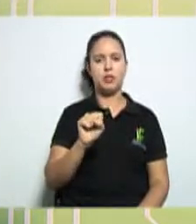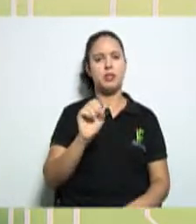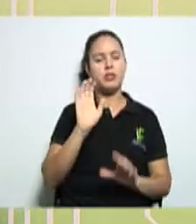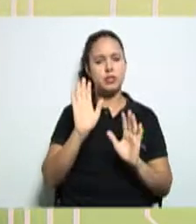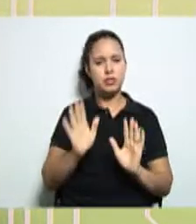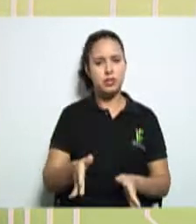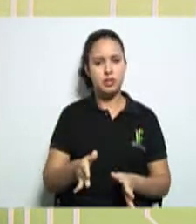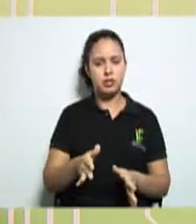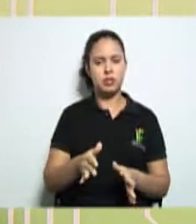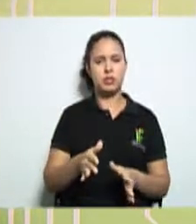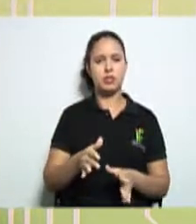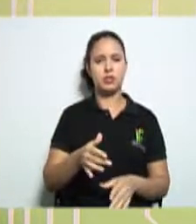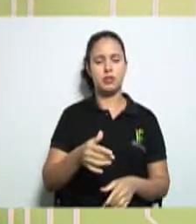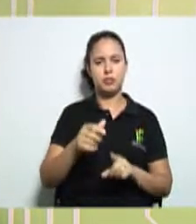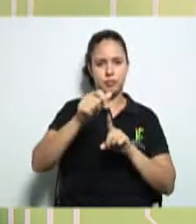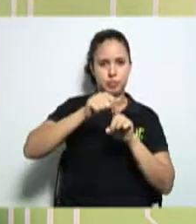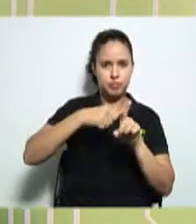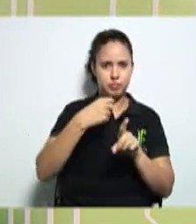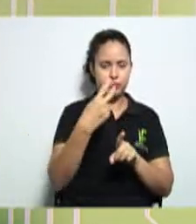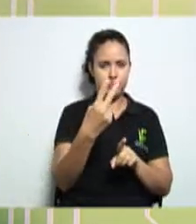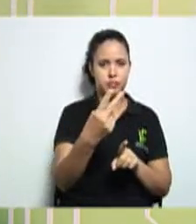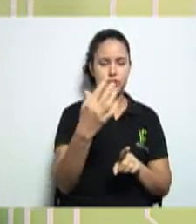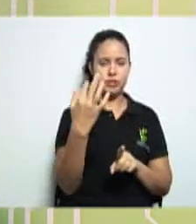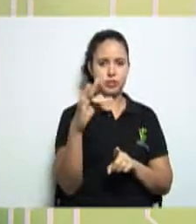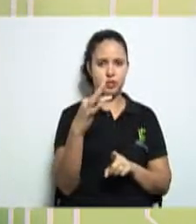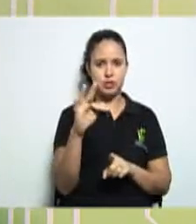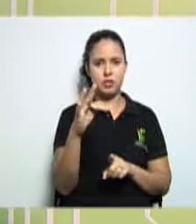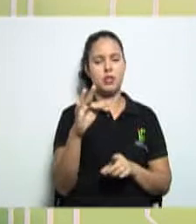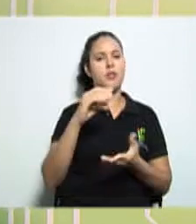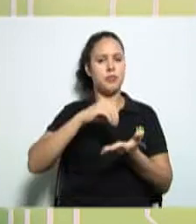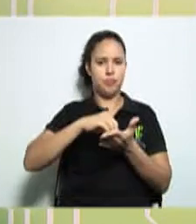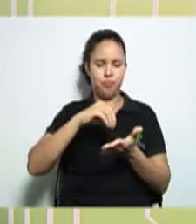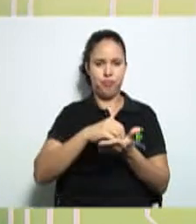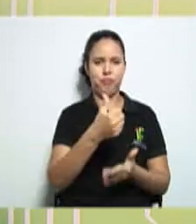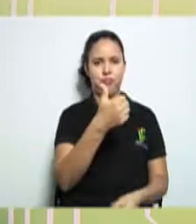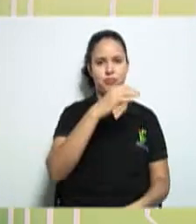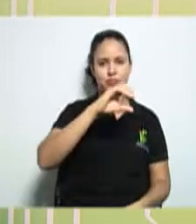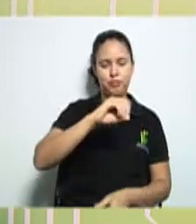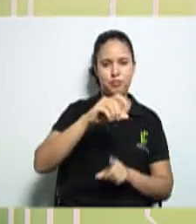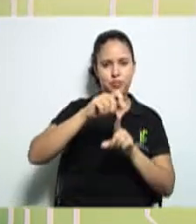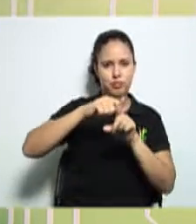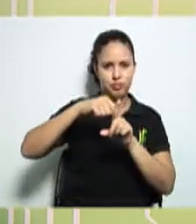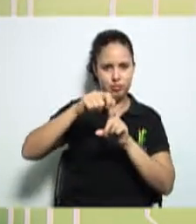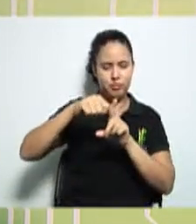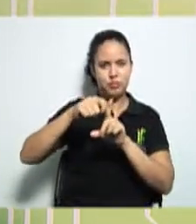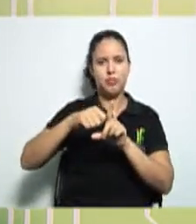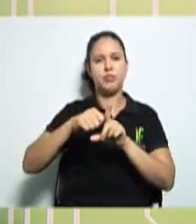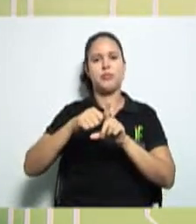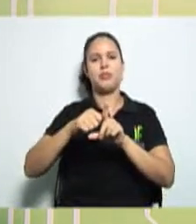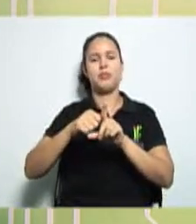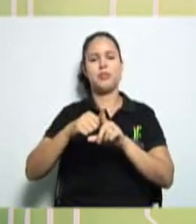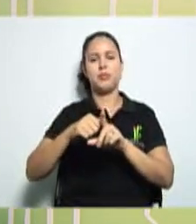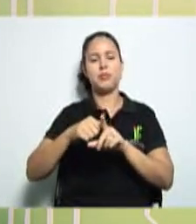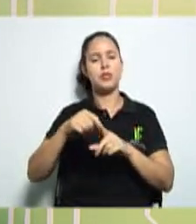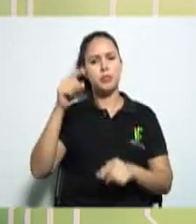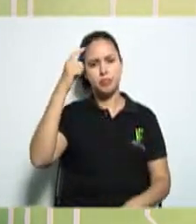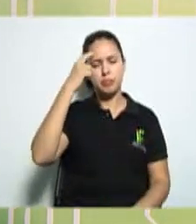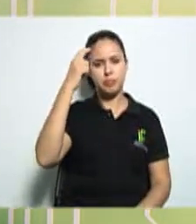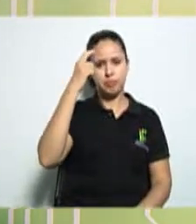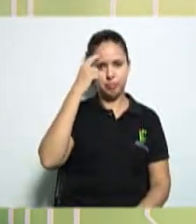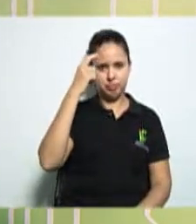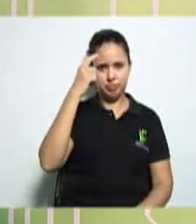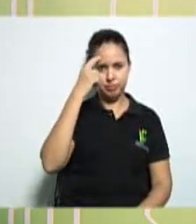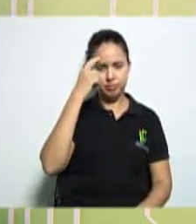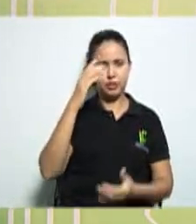o segundo mês, mas ainda nós temos 10 meses a realizar do ano. Pensem nas suas metas. Eu sei